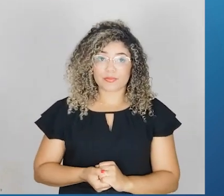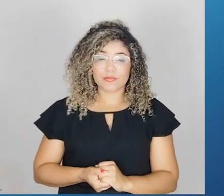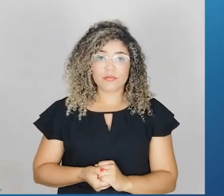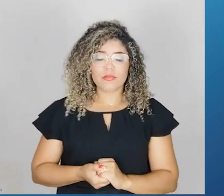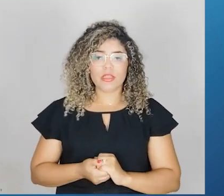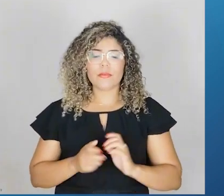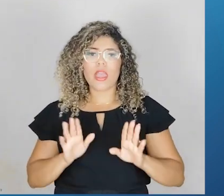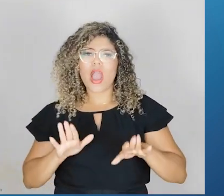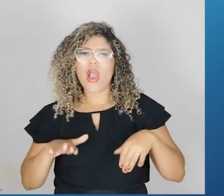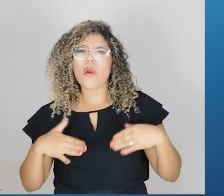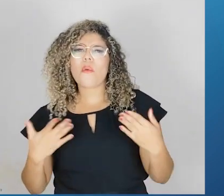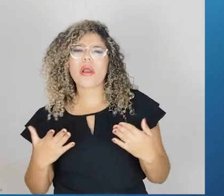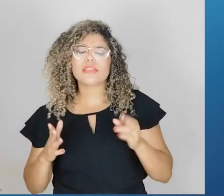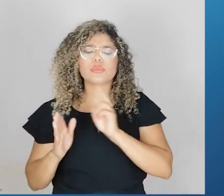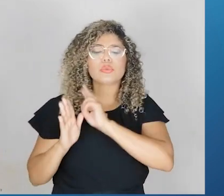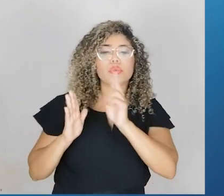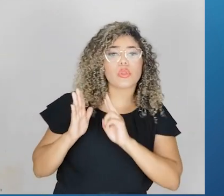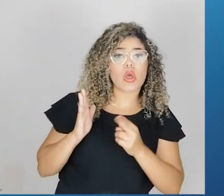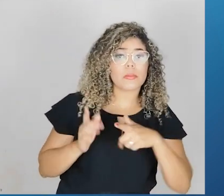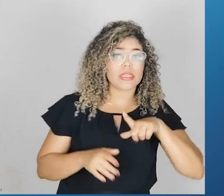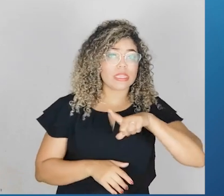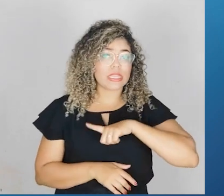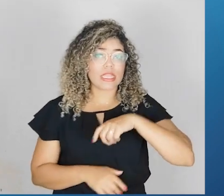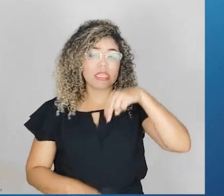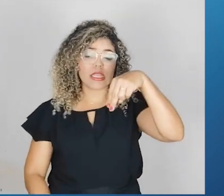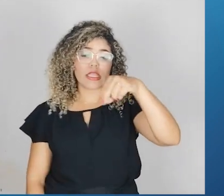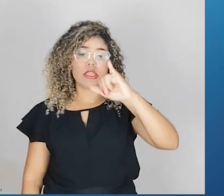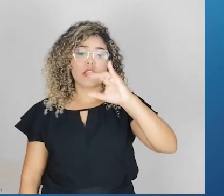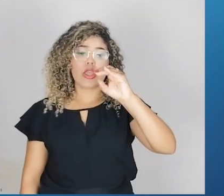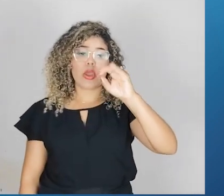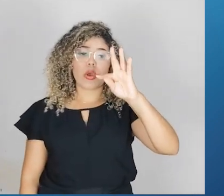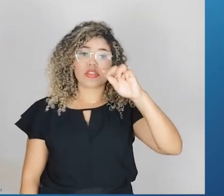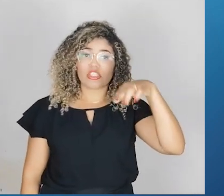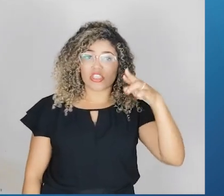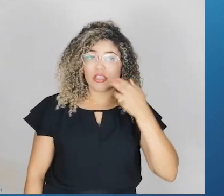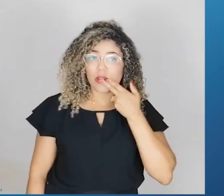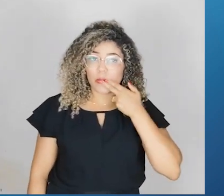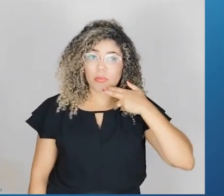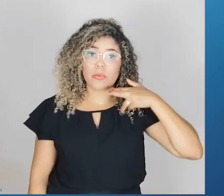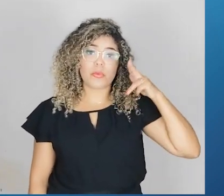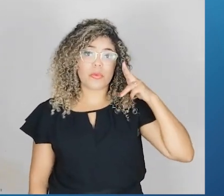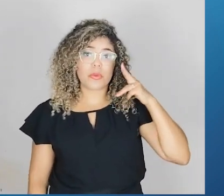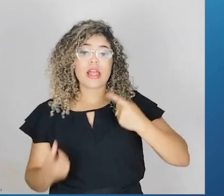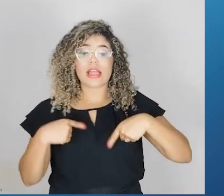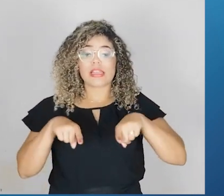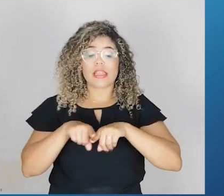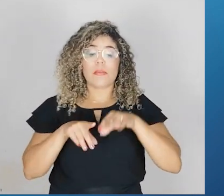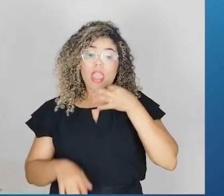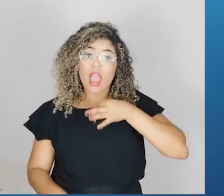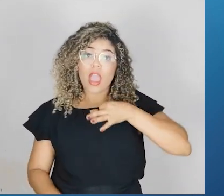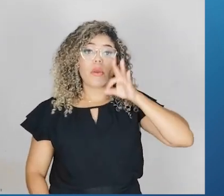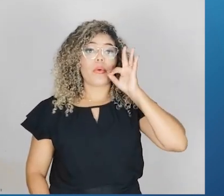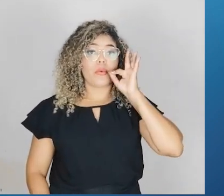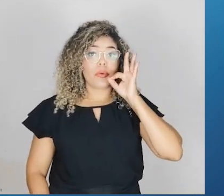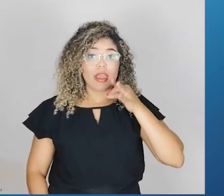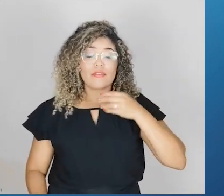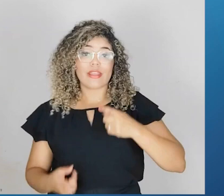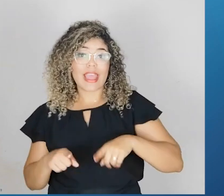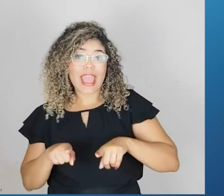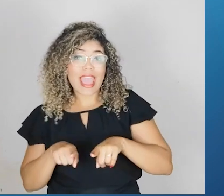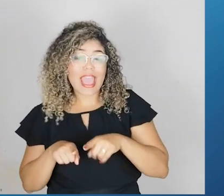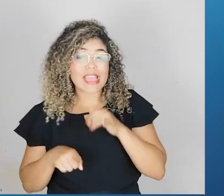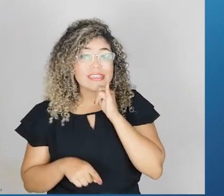as drogas estimulantes? Nós temos como exemplo a nicotina, presente no cigarro, a cafeína principalmente em doses